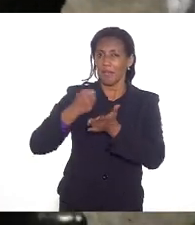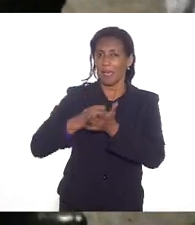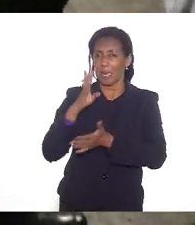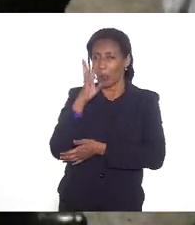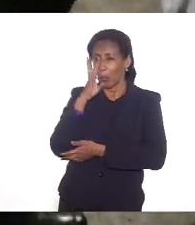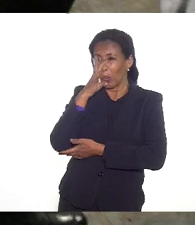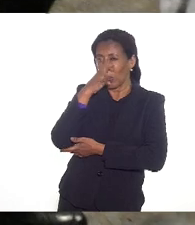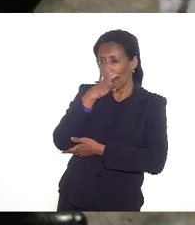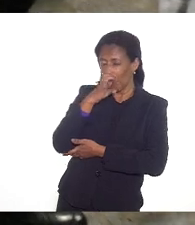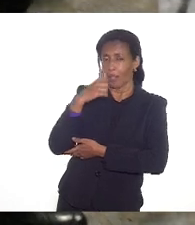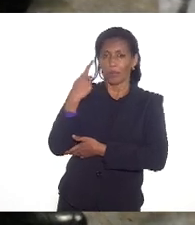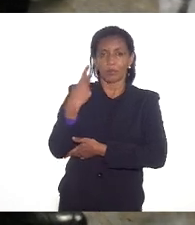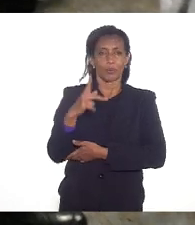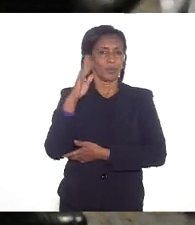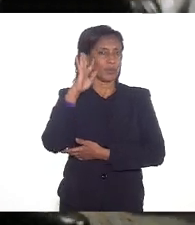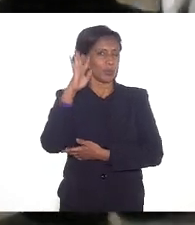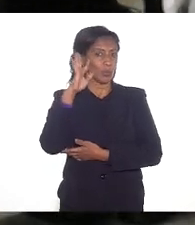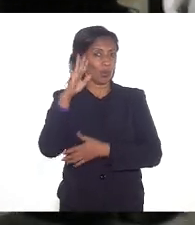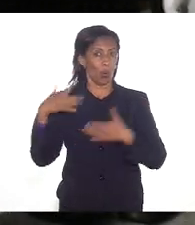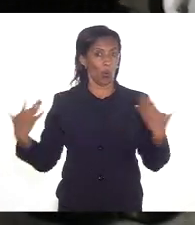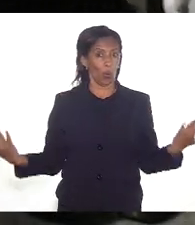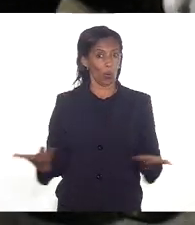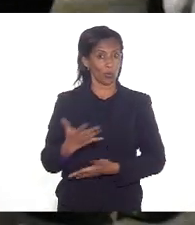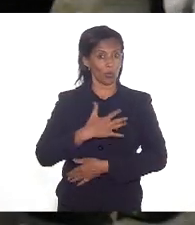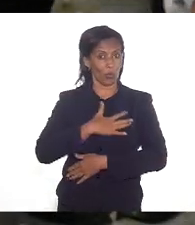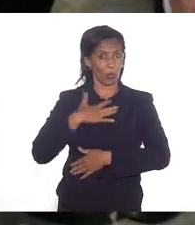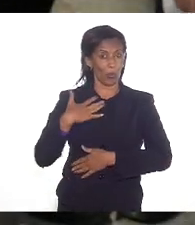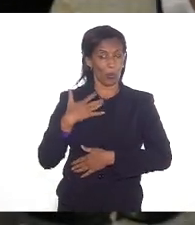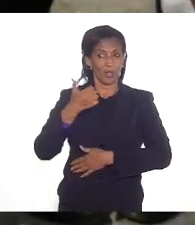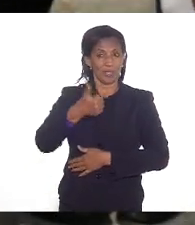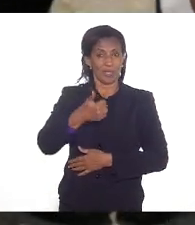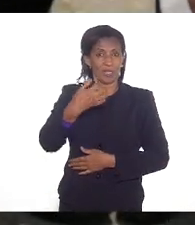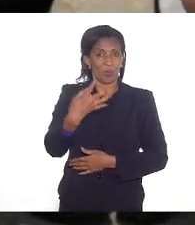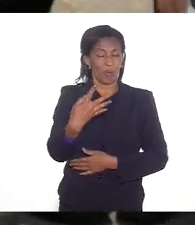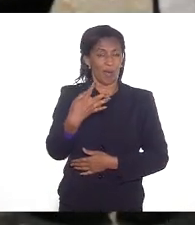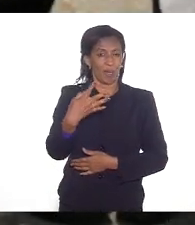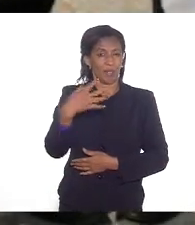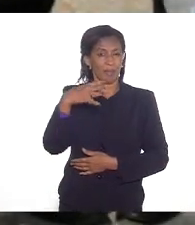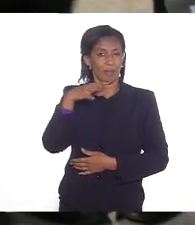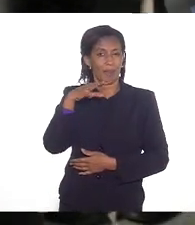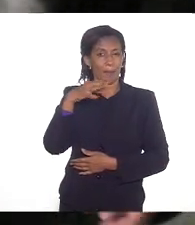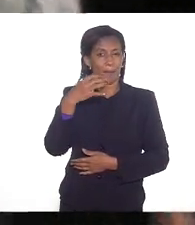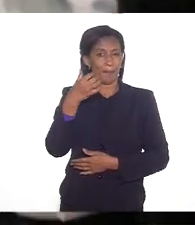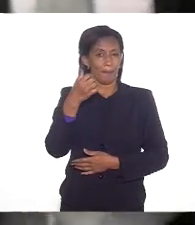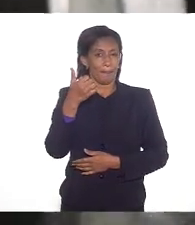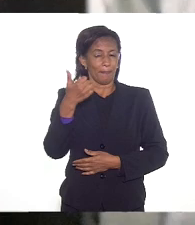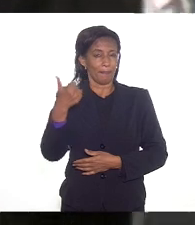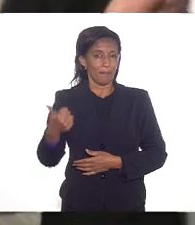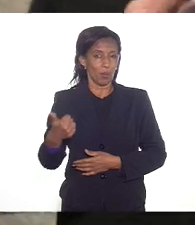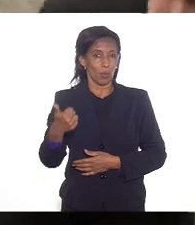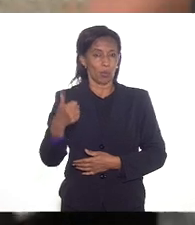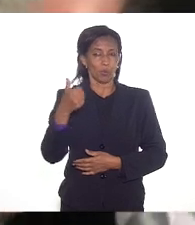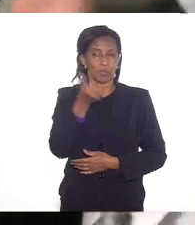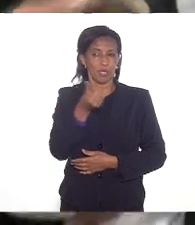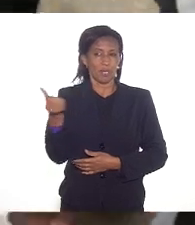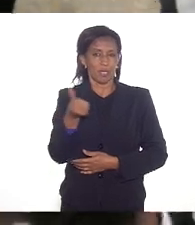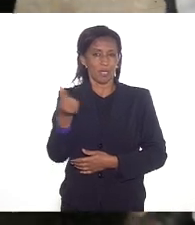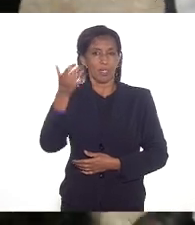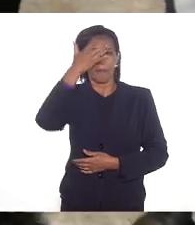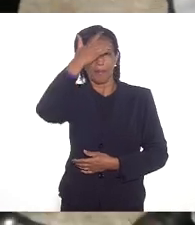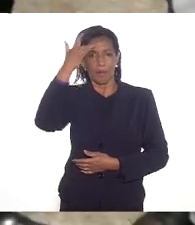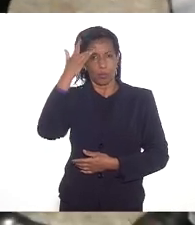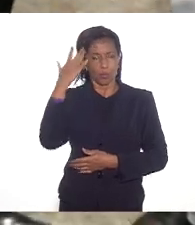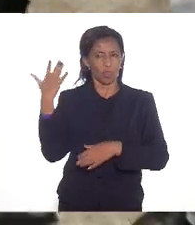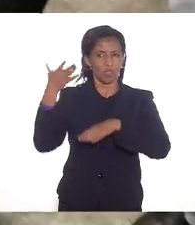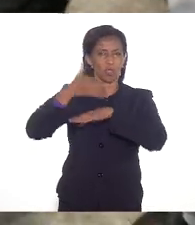porque hoje eu tenho a honra de representar 140 1666 pessoas que confiaram em mim cheguei